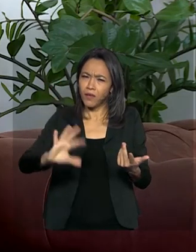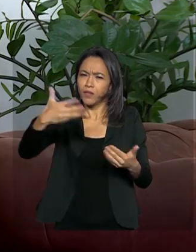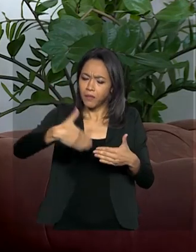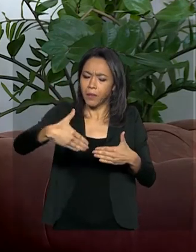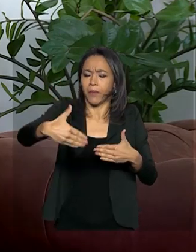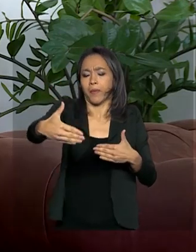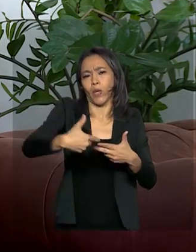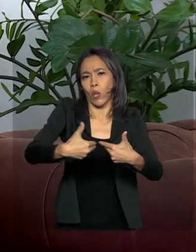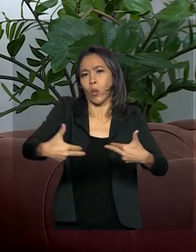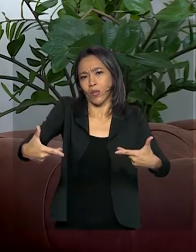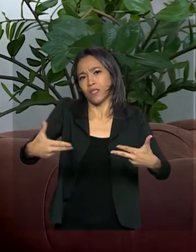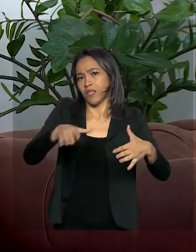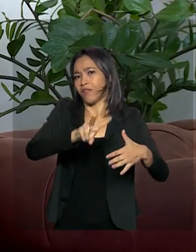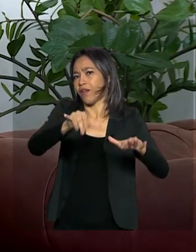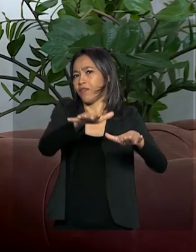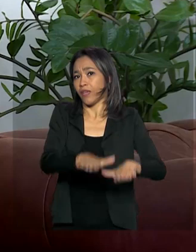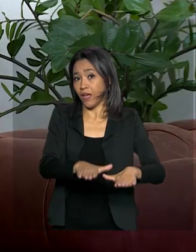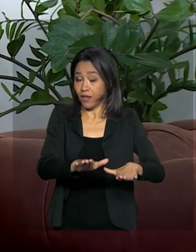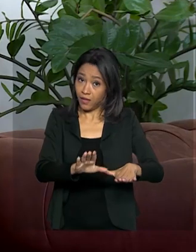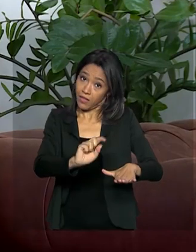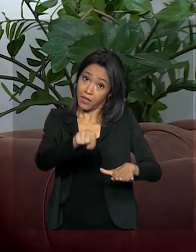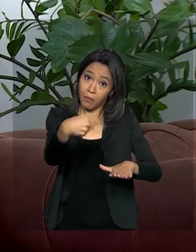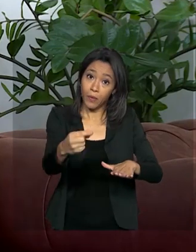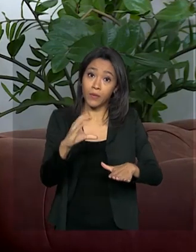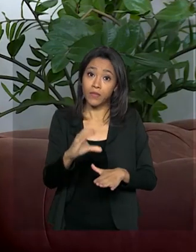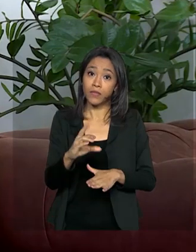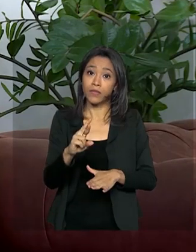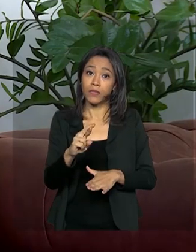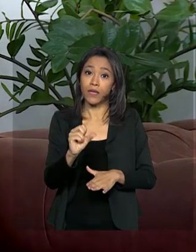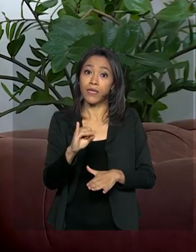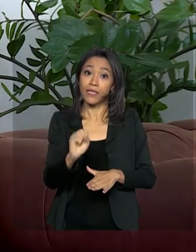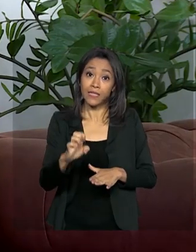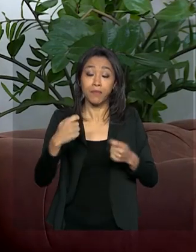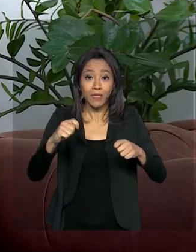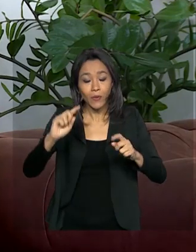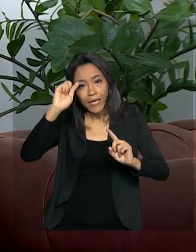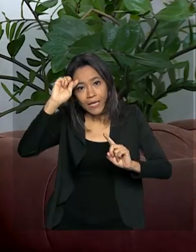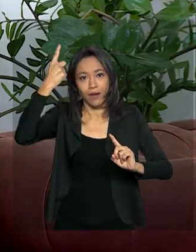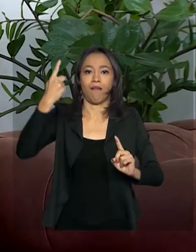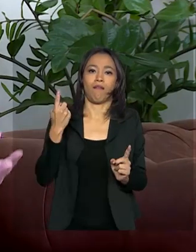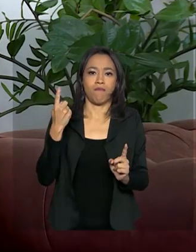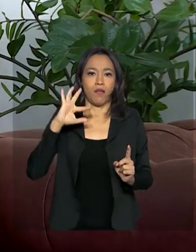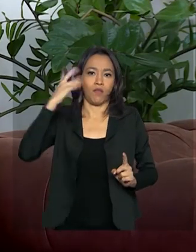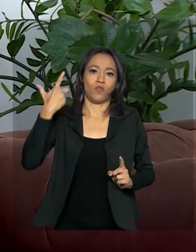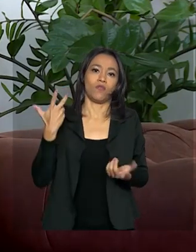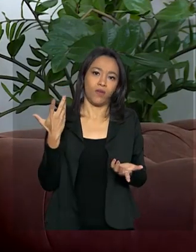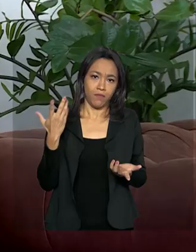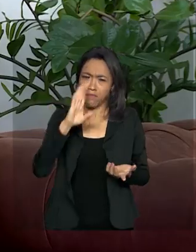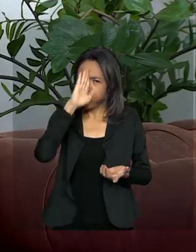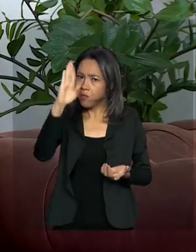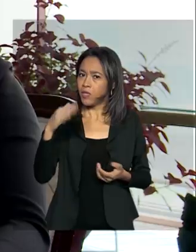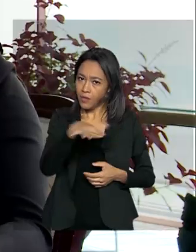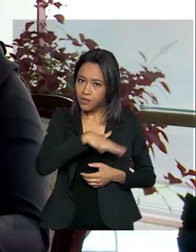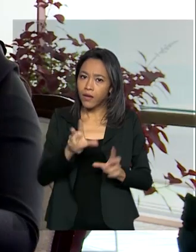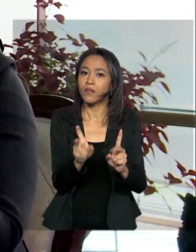coisas que ficaram depois da crise que tiveram que ser reinventados nesse momento principalmente na